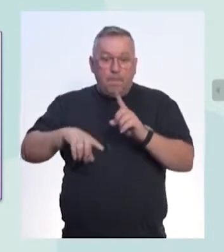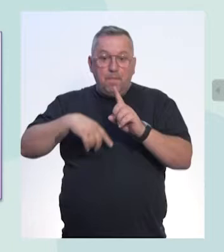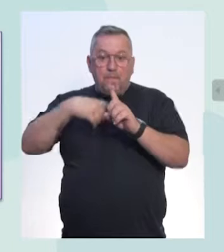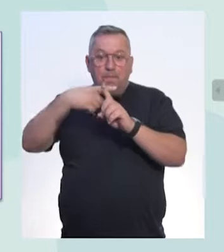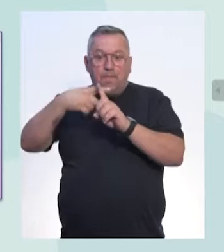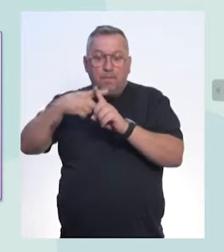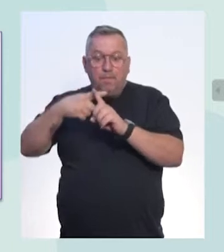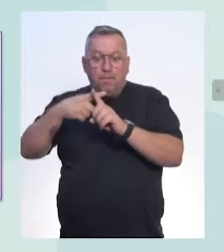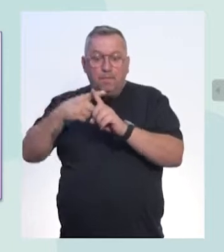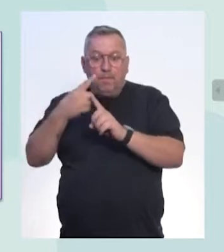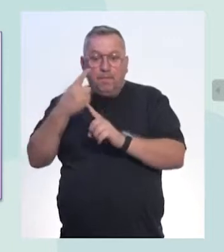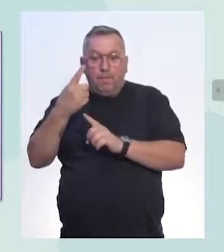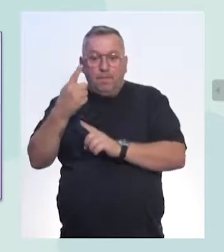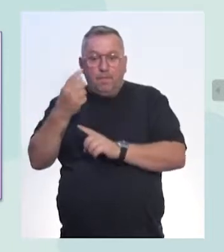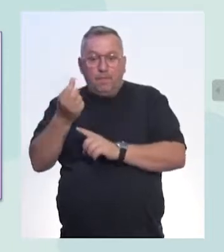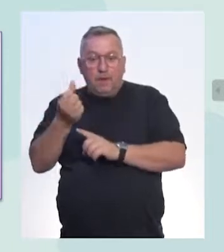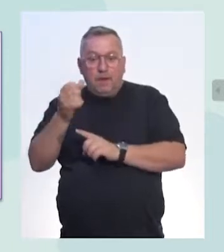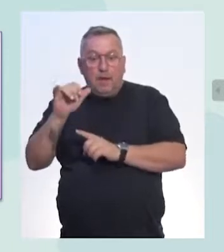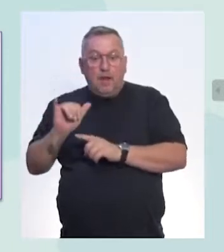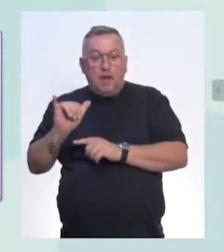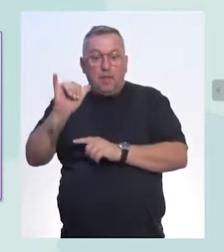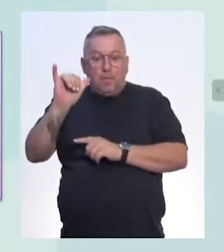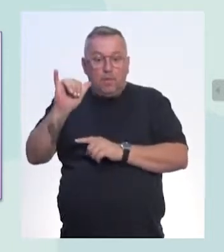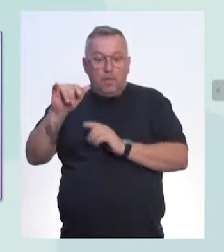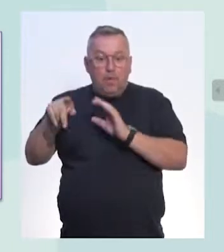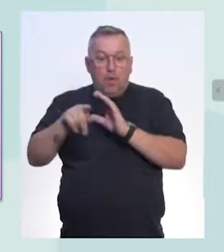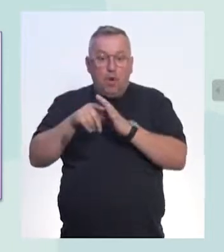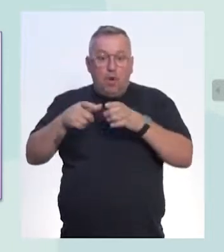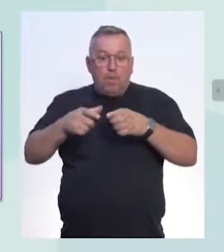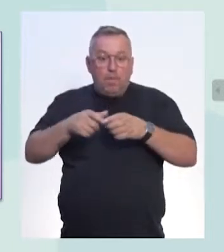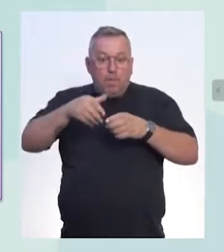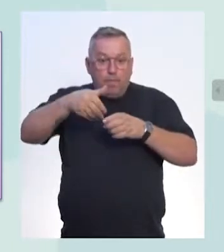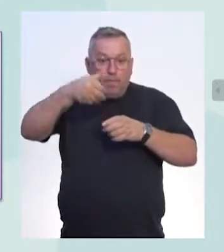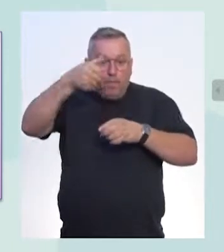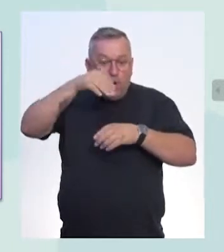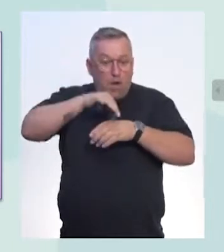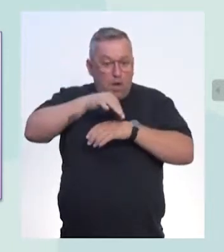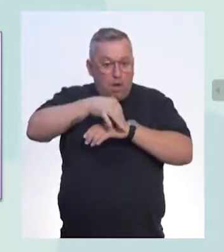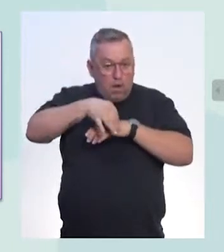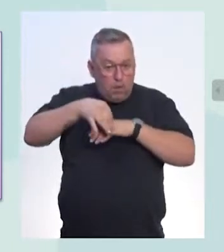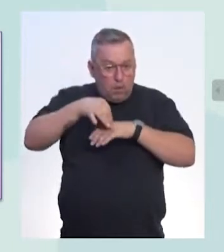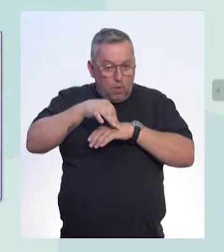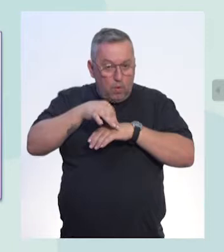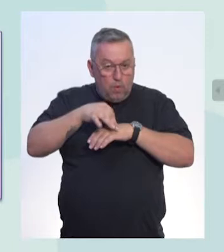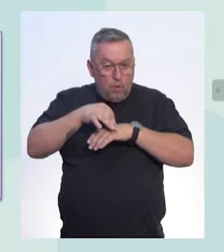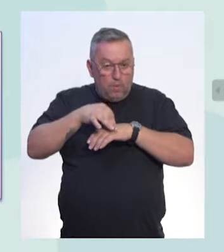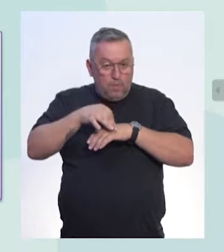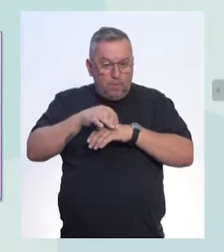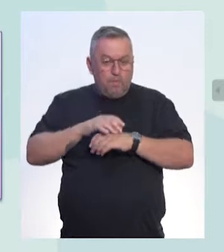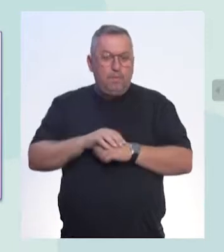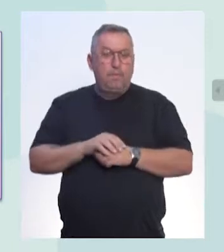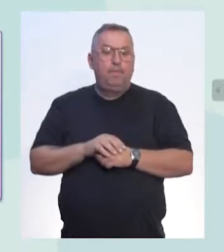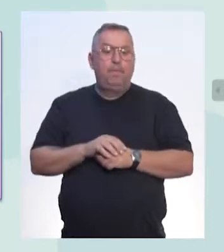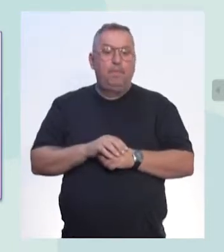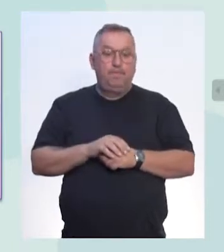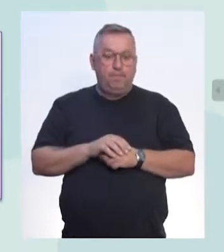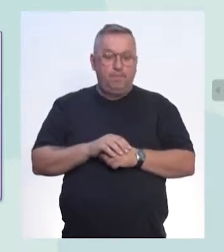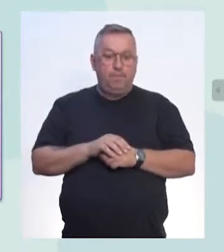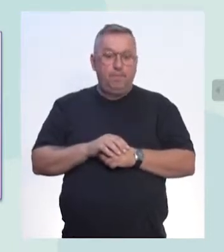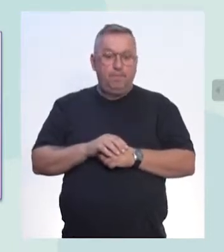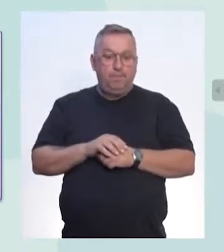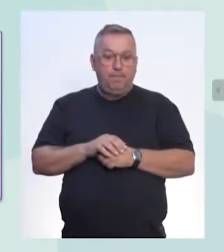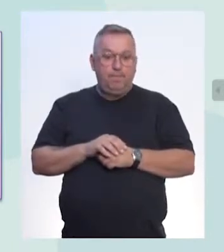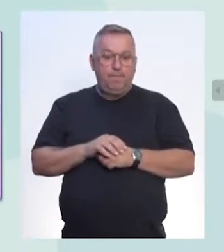mais os 16y, que é do iogurte de morango. Sorvete cremoso, iogurte de